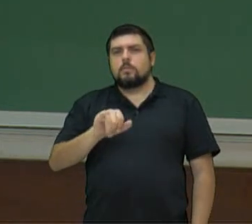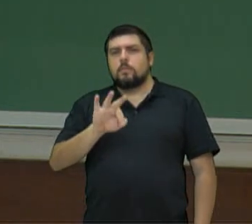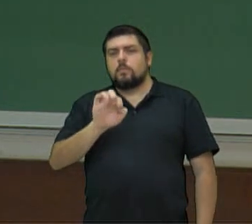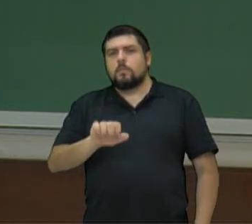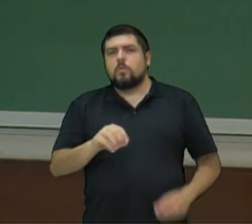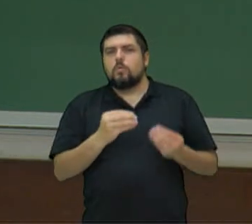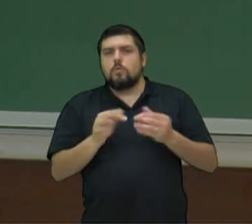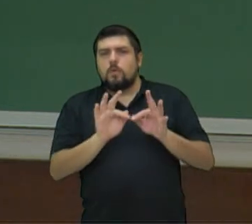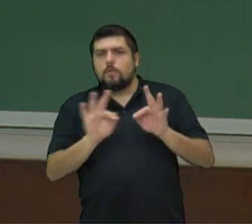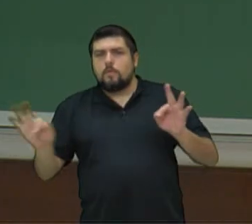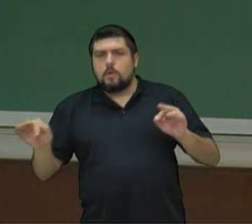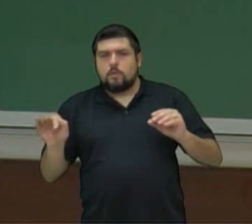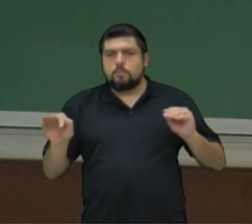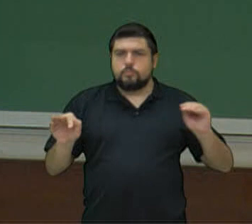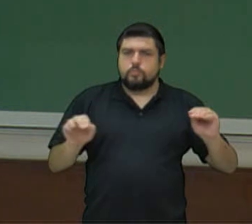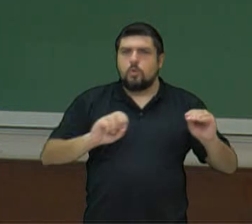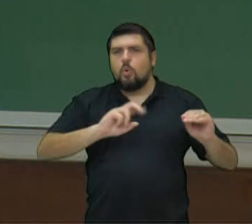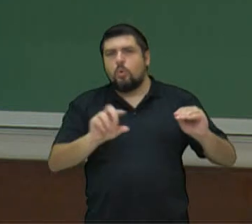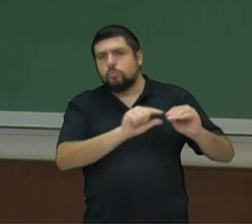frase, certo?